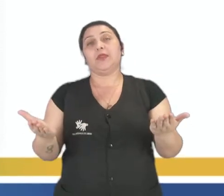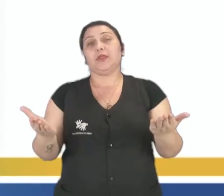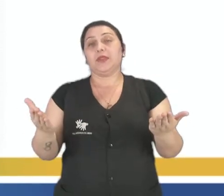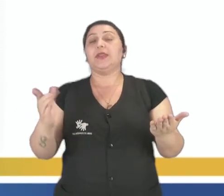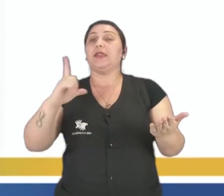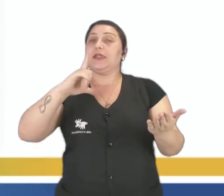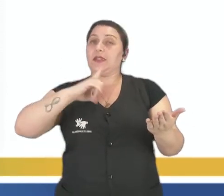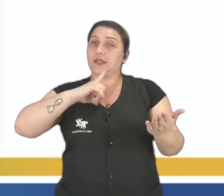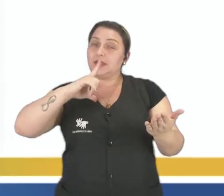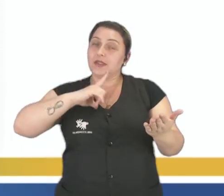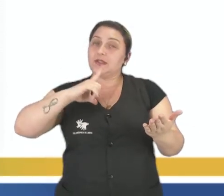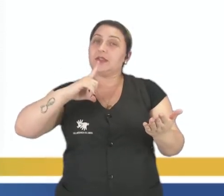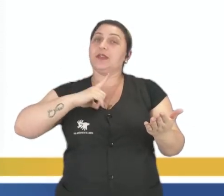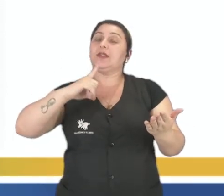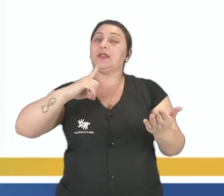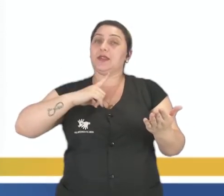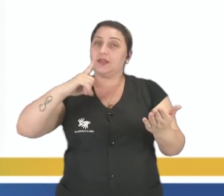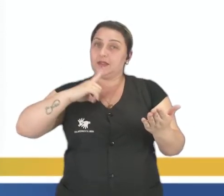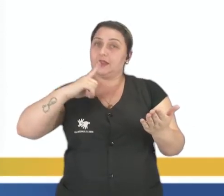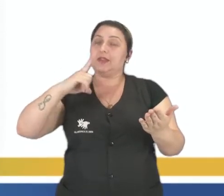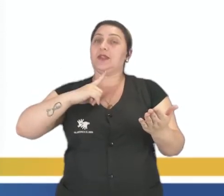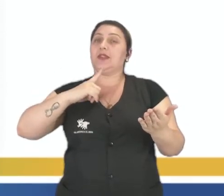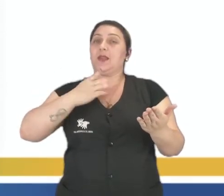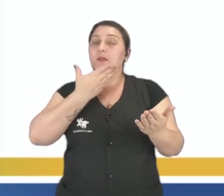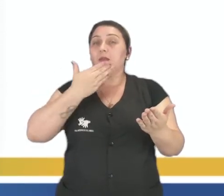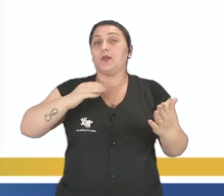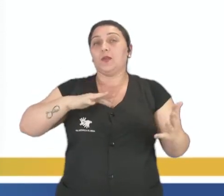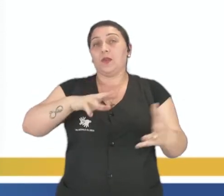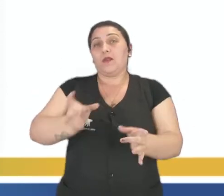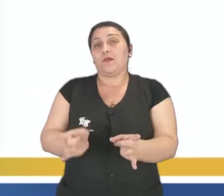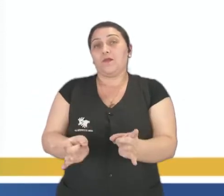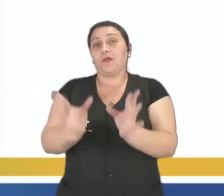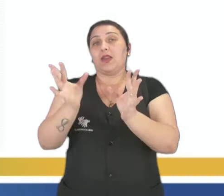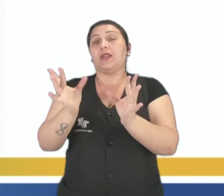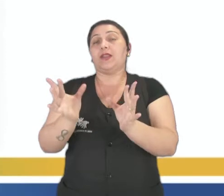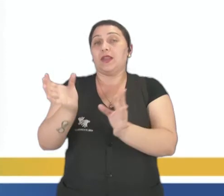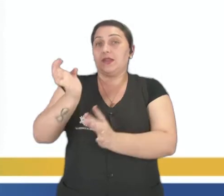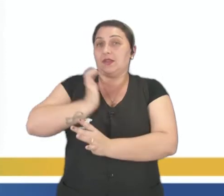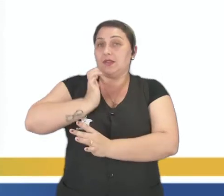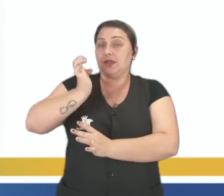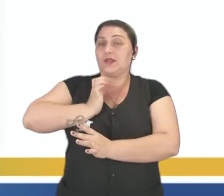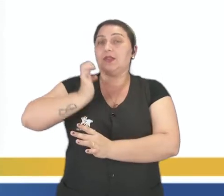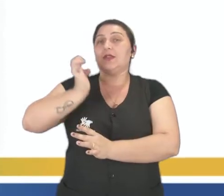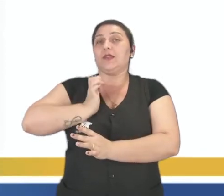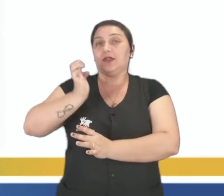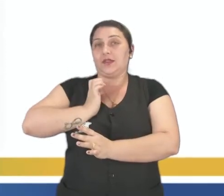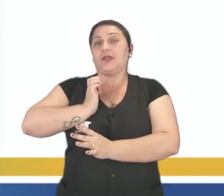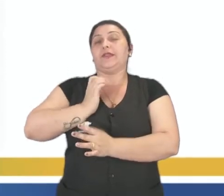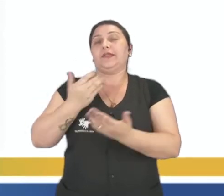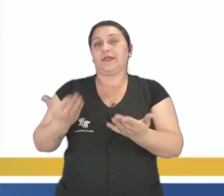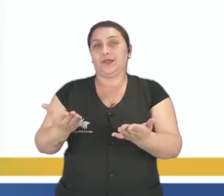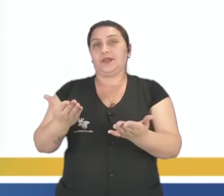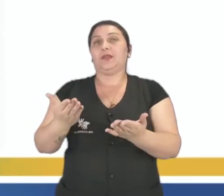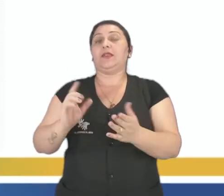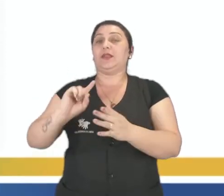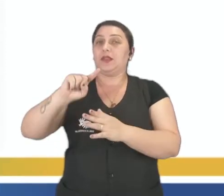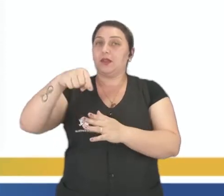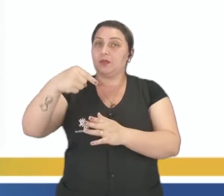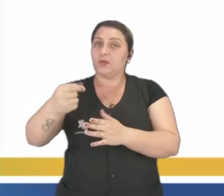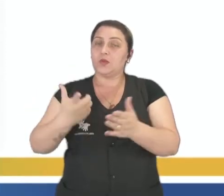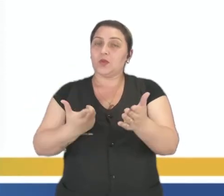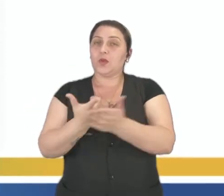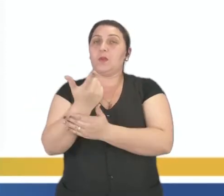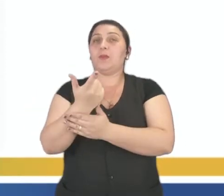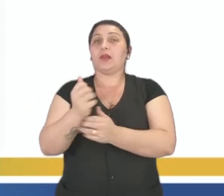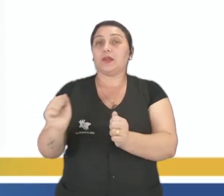tem que sustentar esses países porque tem que vender as suas riquezas ainda de forma primária, para que depois possa comprar